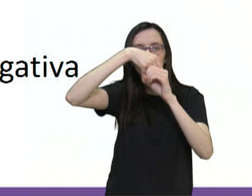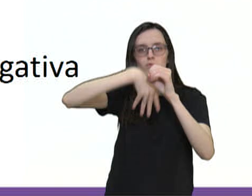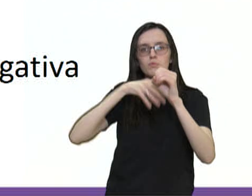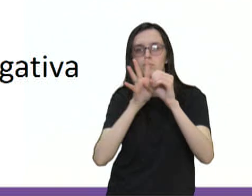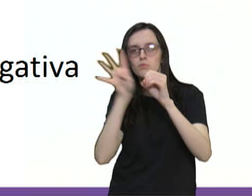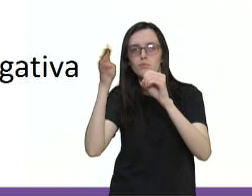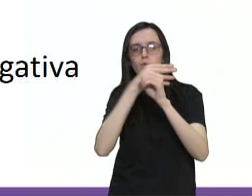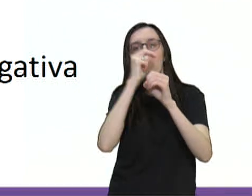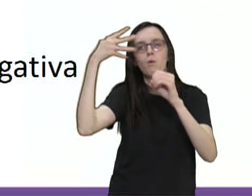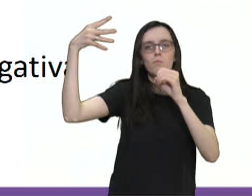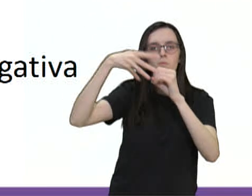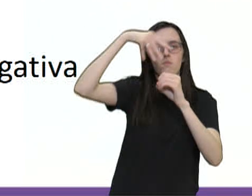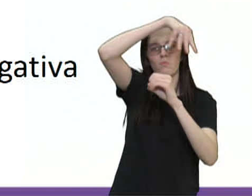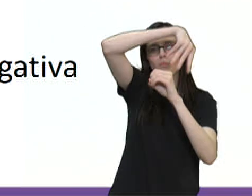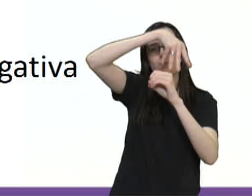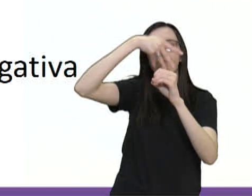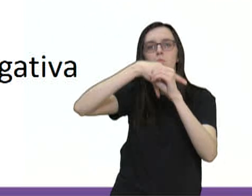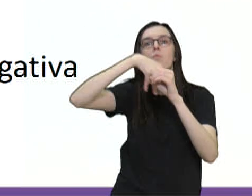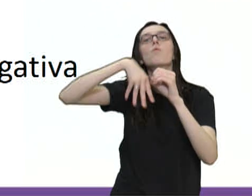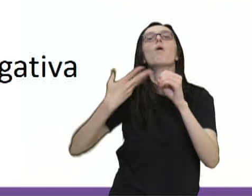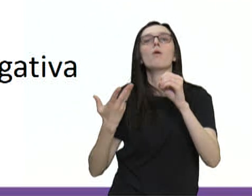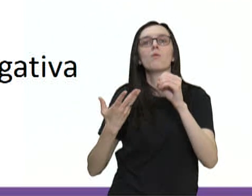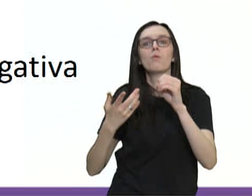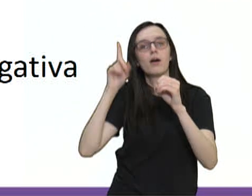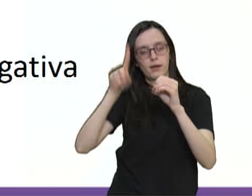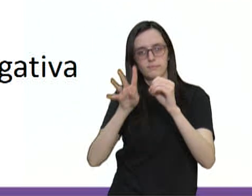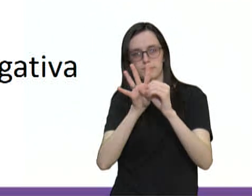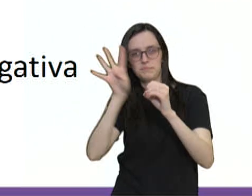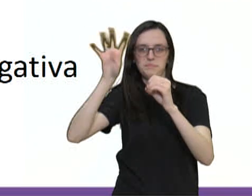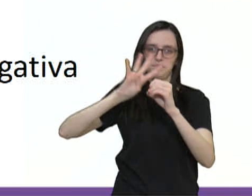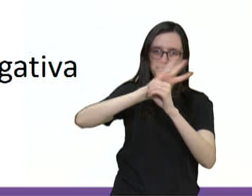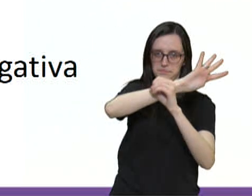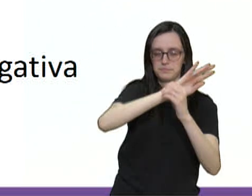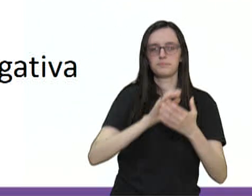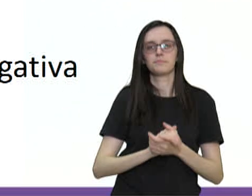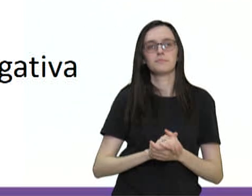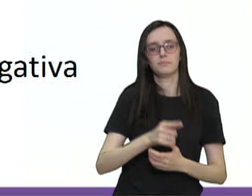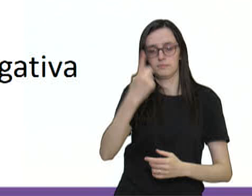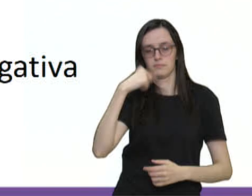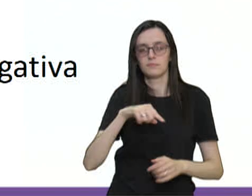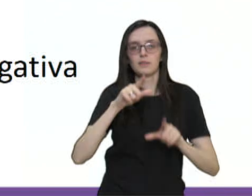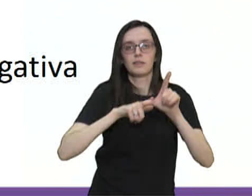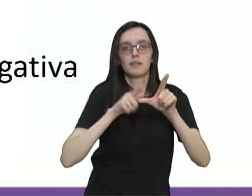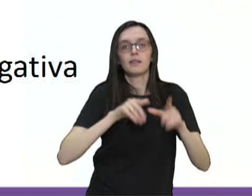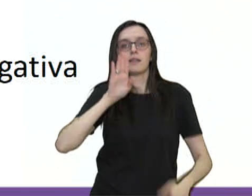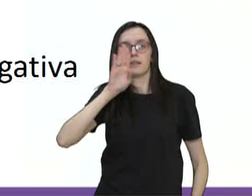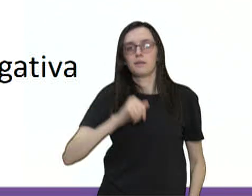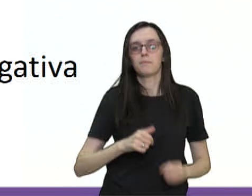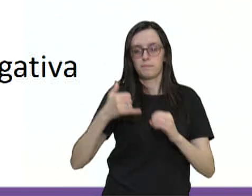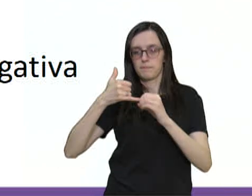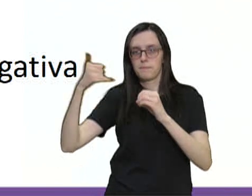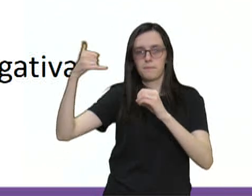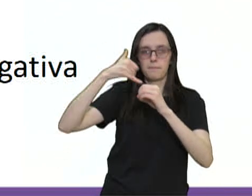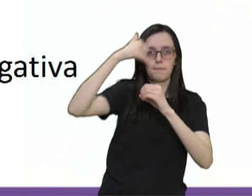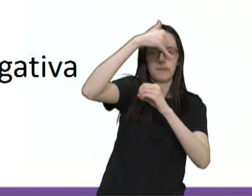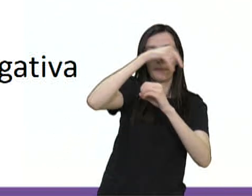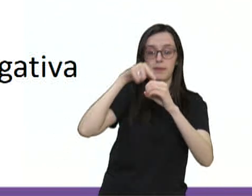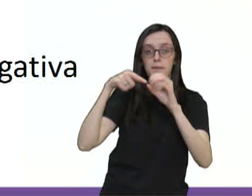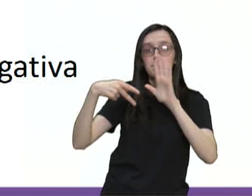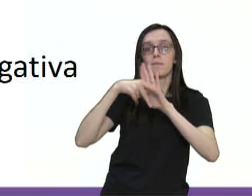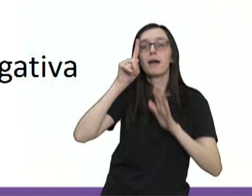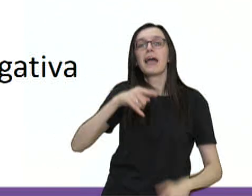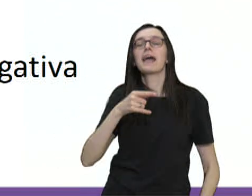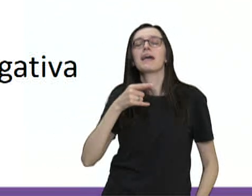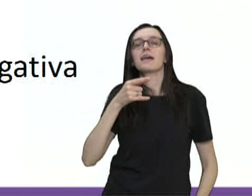Positivo, no caso, divergem. E na letra B, as linhas de campo elétrico de uma carga